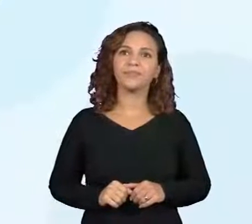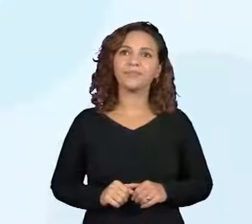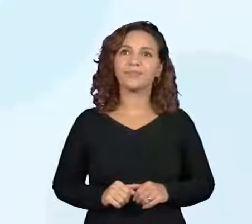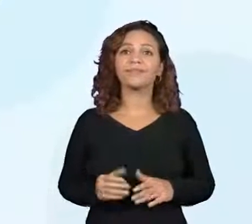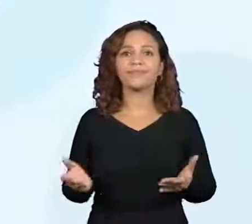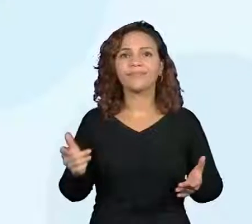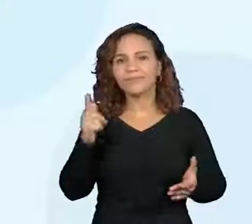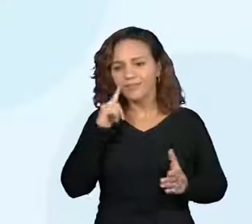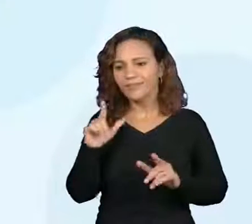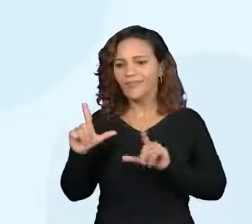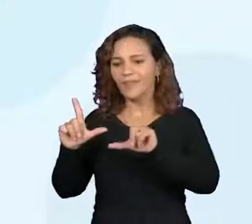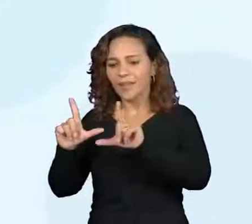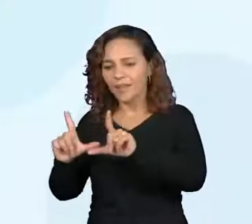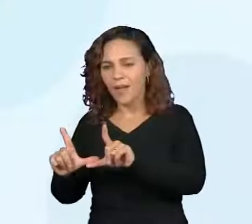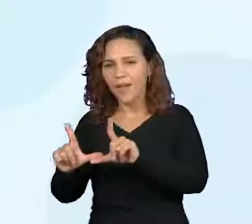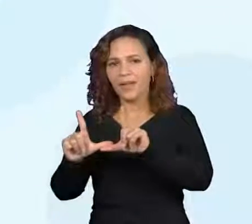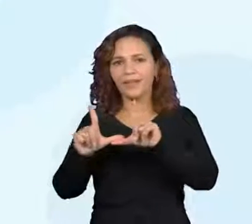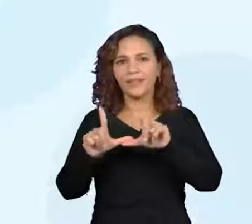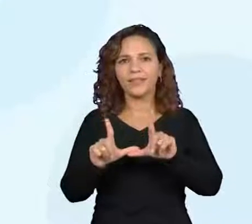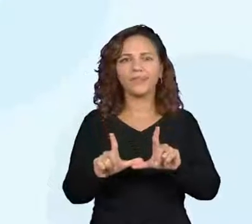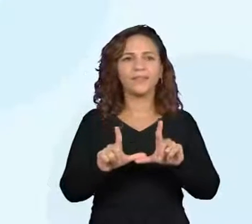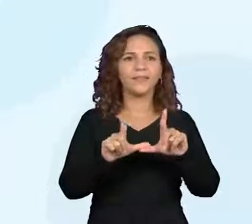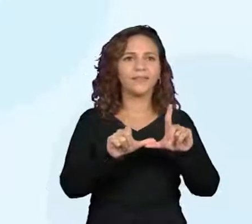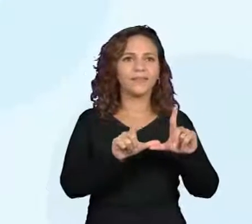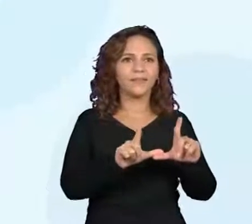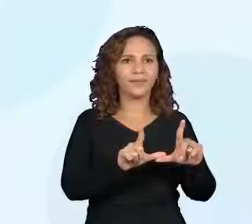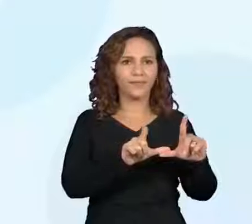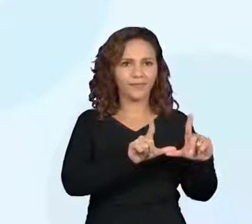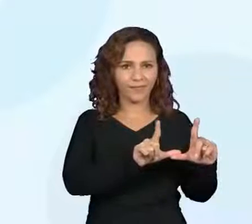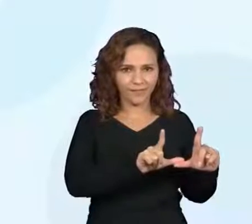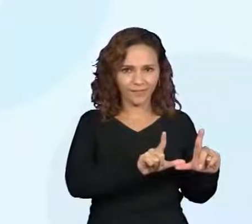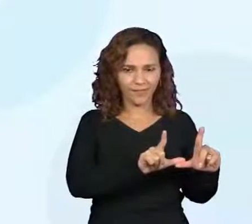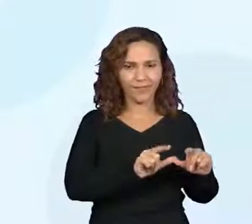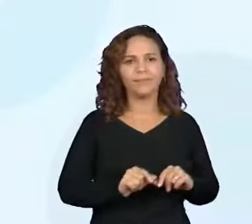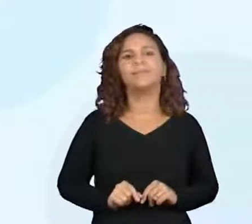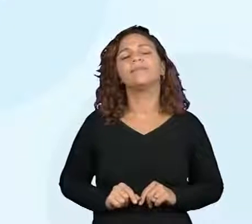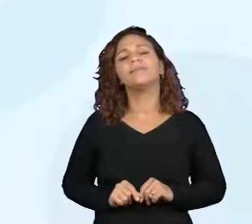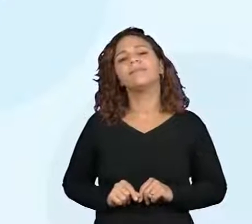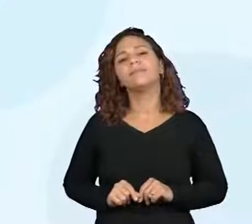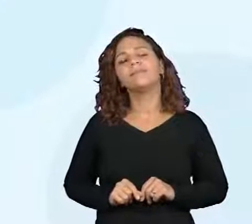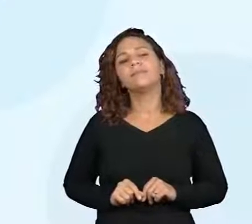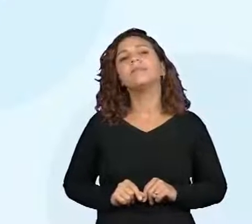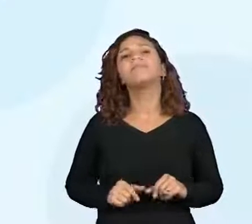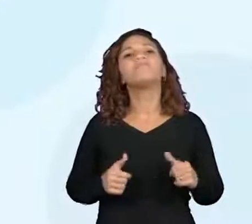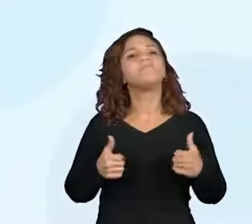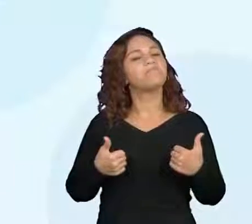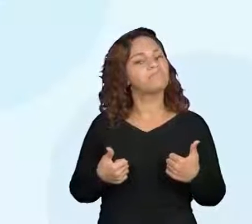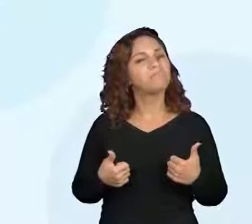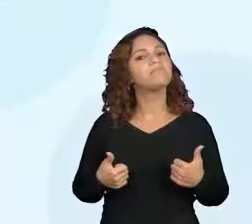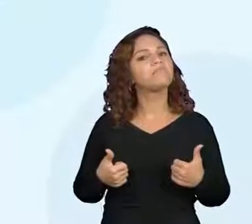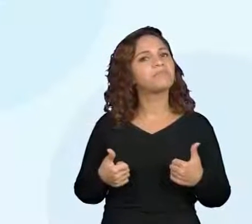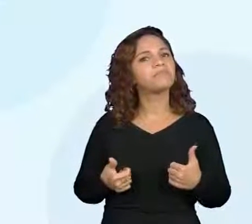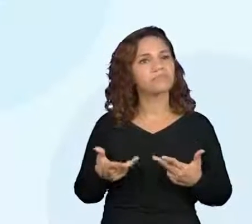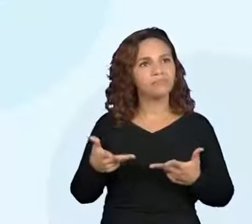Cada cena da história é indicada por um quadrinho. Muito bem, a gente percebeu que tem